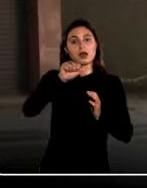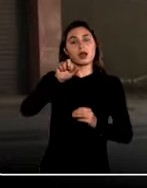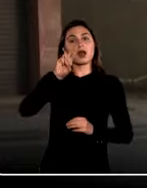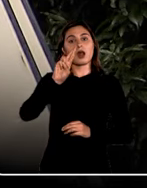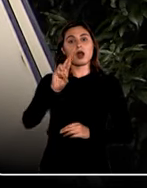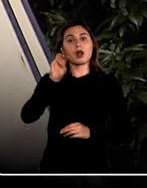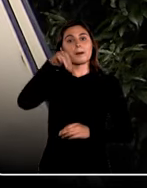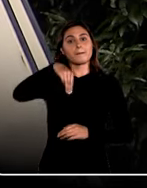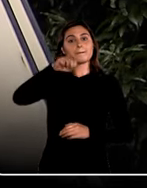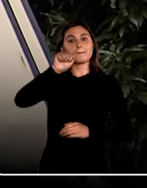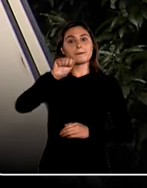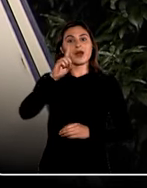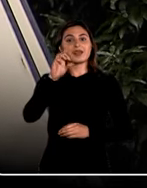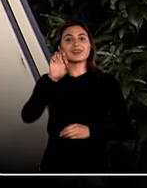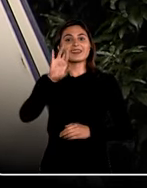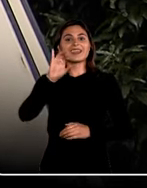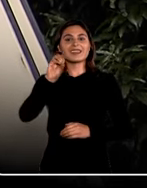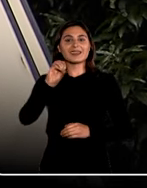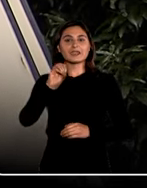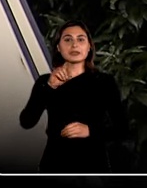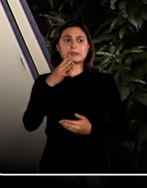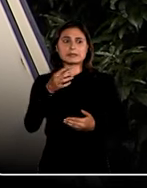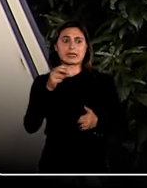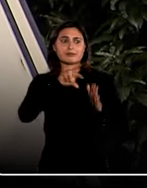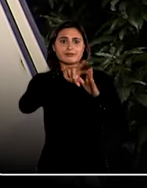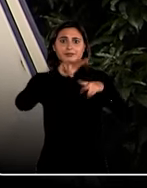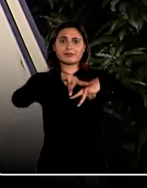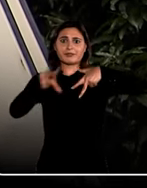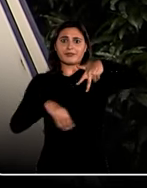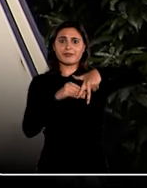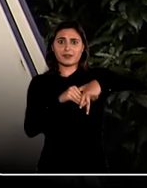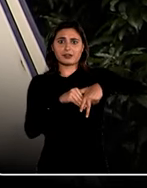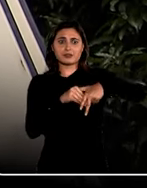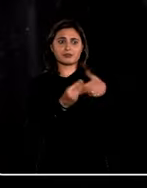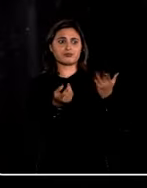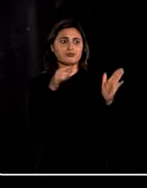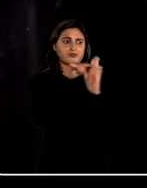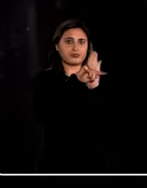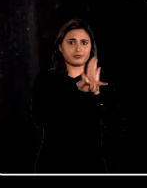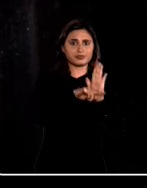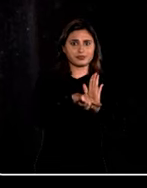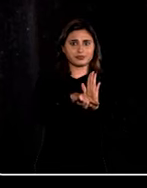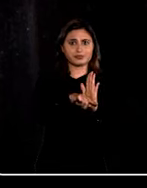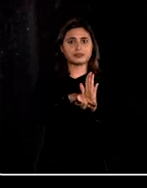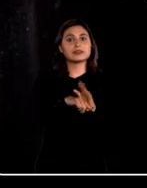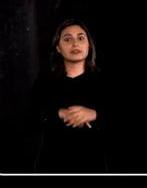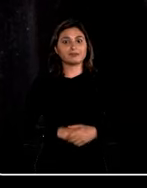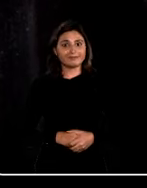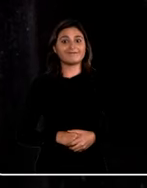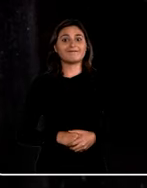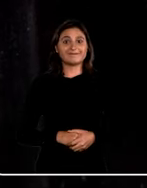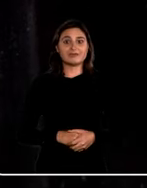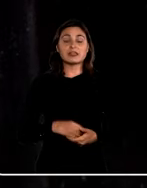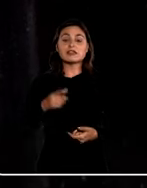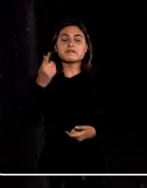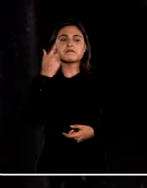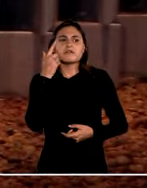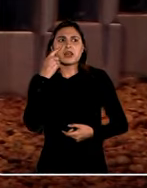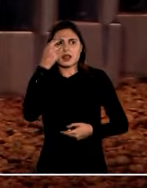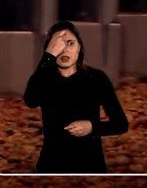armadeira que apurou o esquema de Fraude em fiscalizações da Receita Federal para examinar se houve dano moral